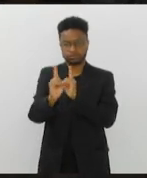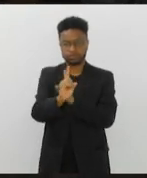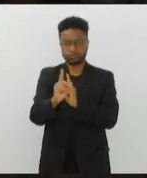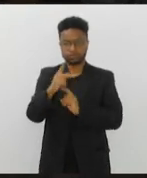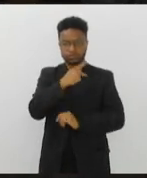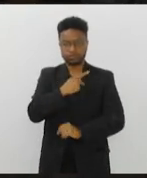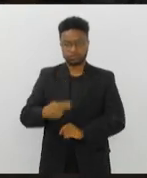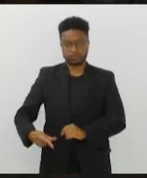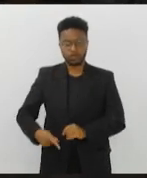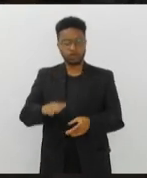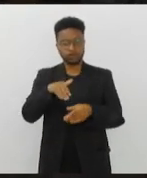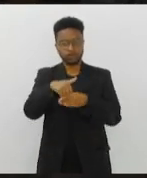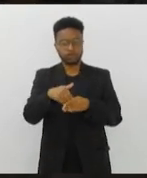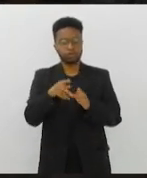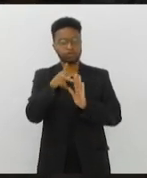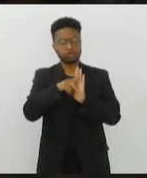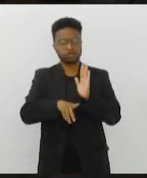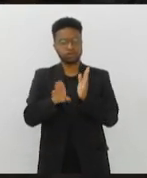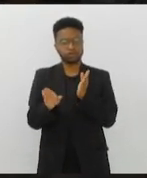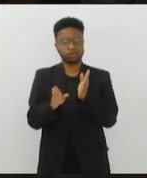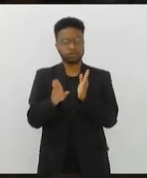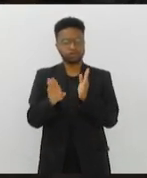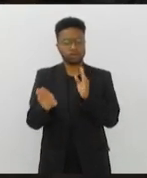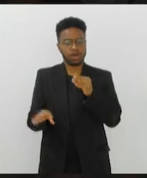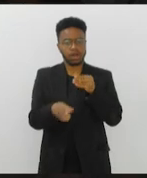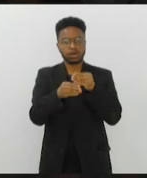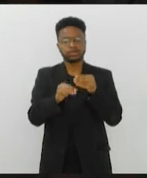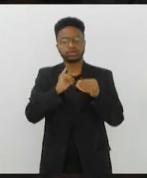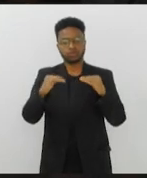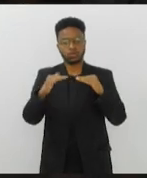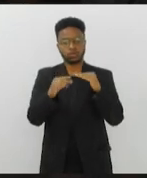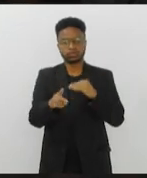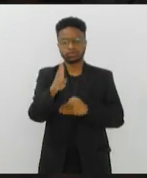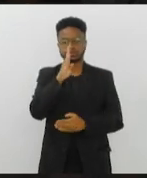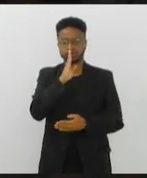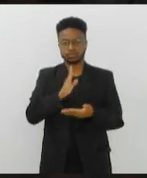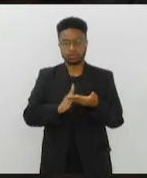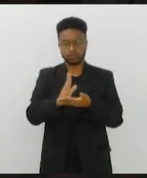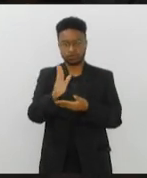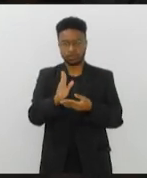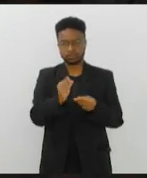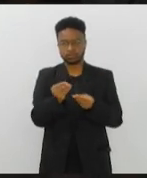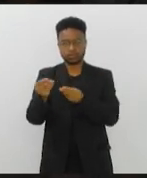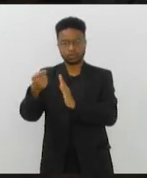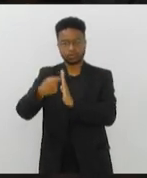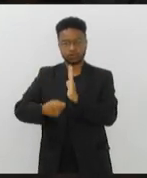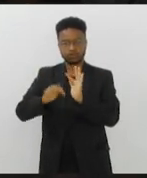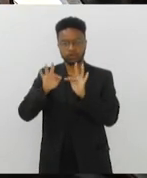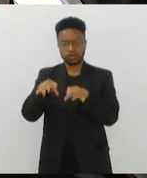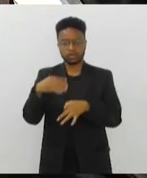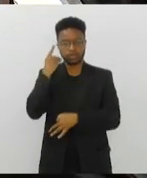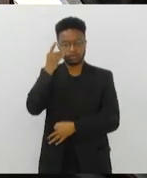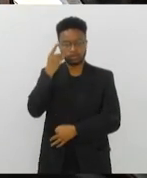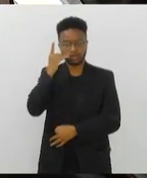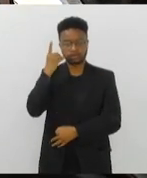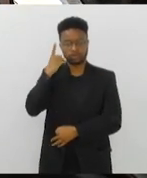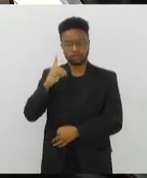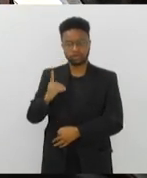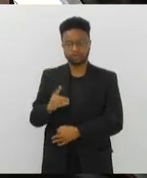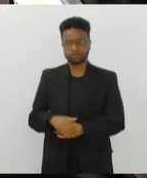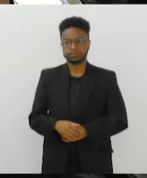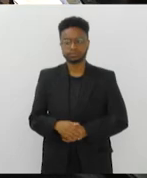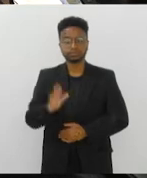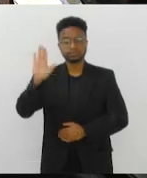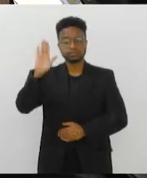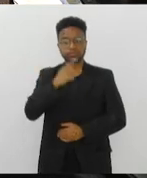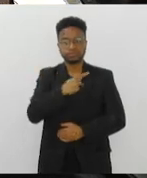projeto assim emendado. Os senhores que aprovam, permaneçam como estão. Aprovado a redação final. Deputada Dani Balbi, por favor. Presidente, em